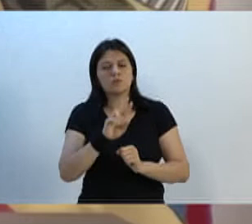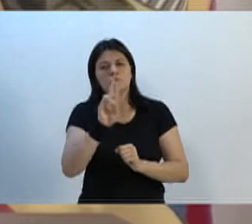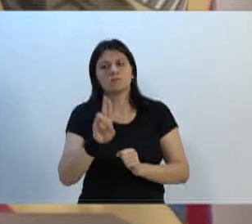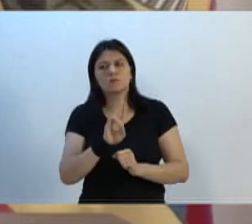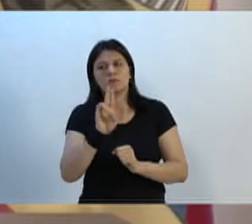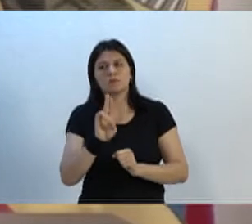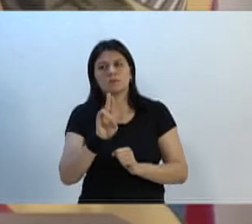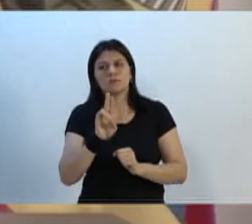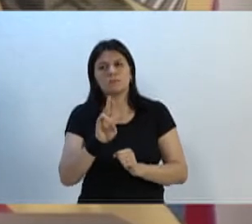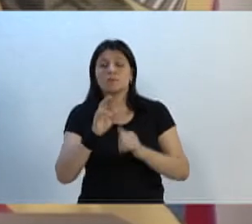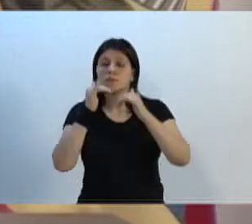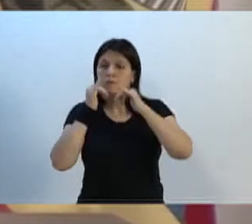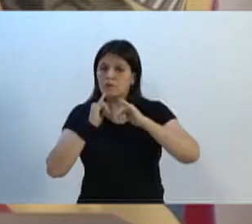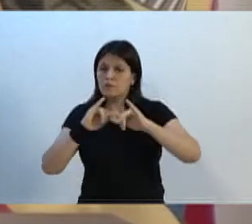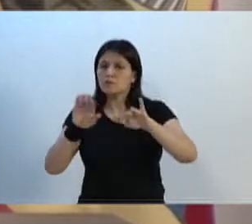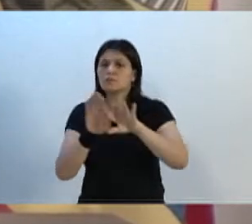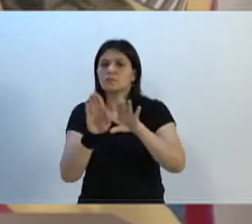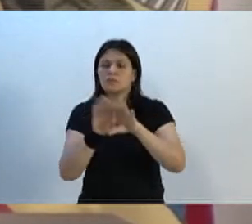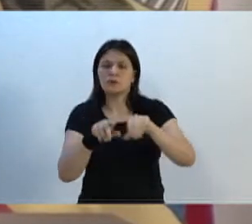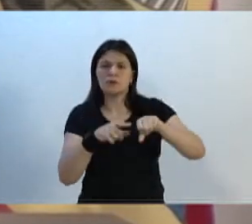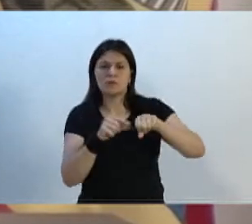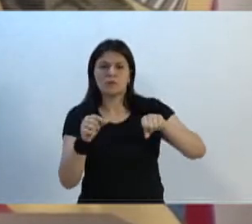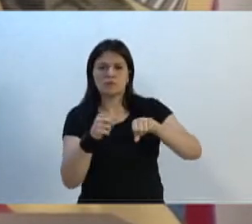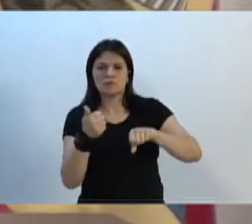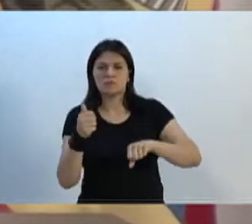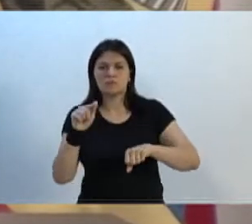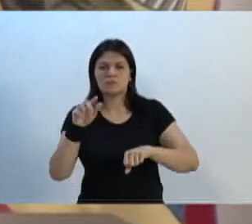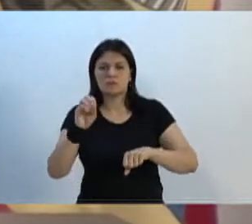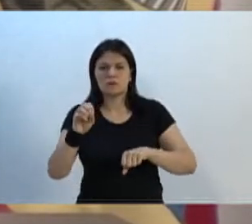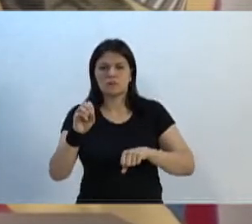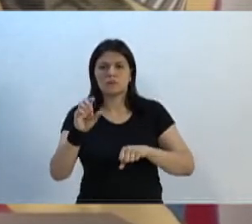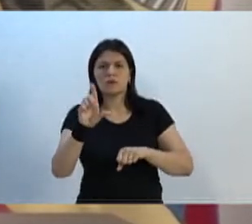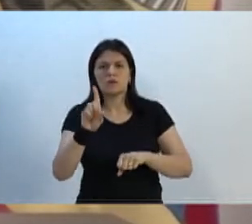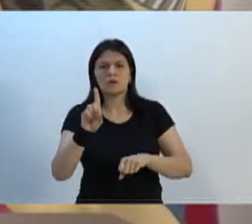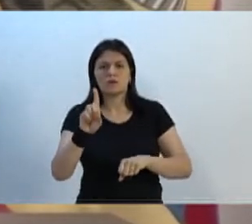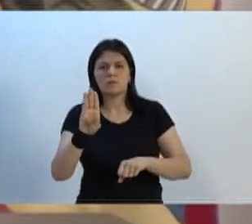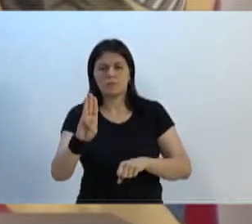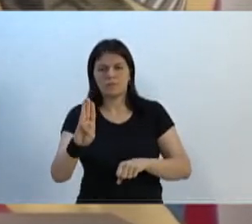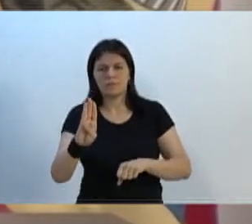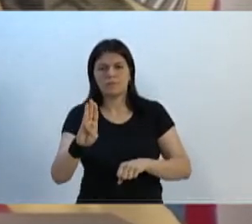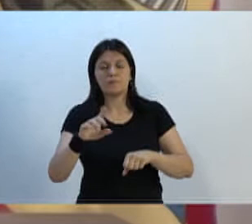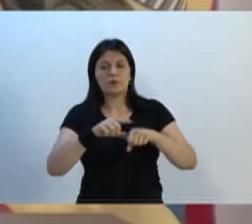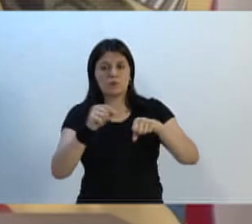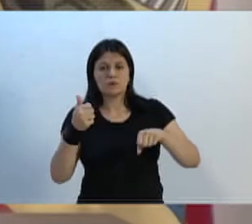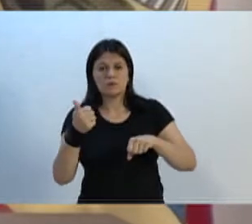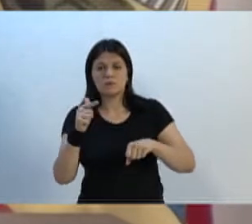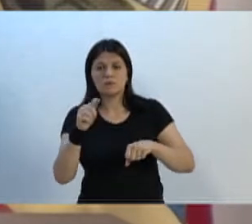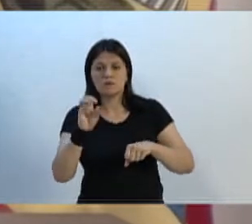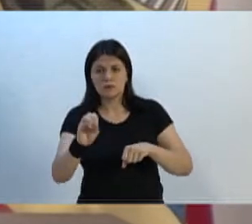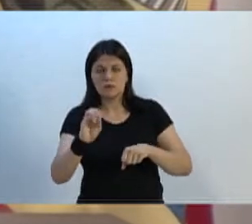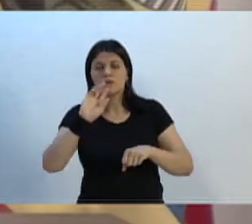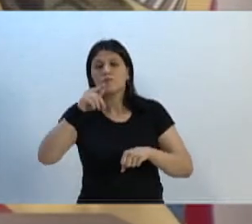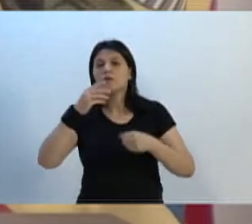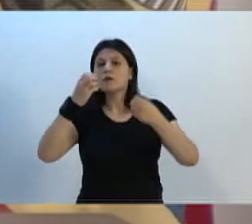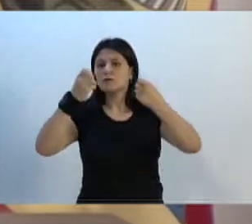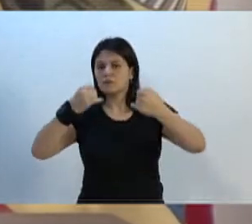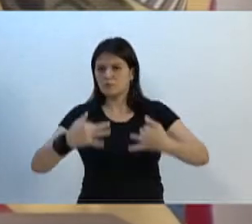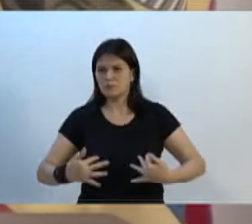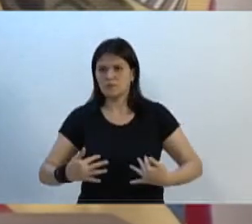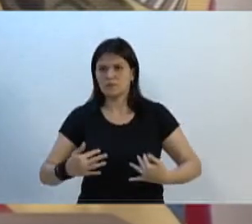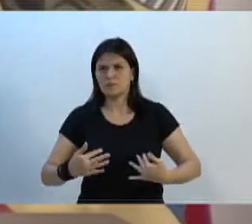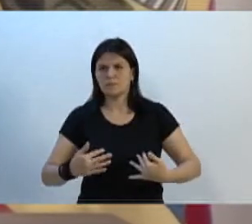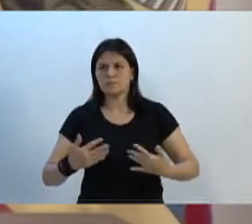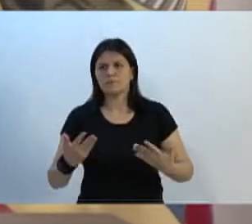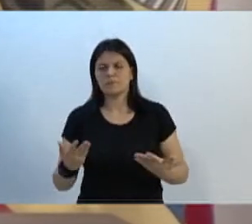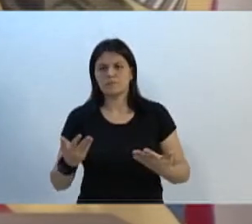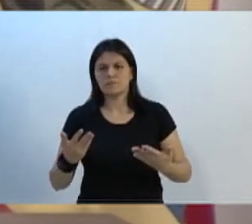E aí eu ressalto também aqui o Artigo 170 da LDB o Artigo 170 ele vai dizer o seguinte E aí aqui a gente